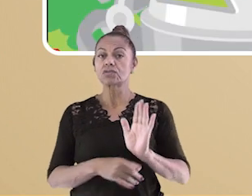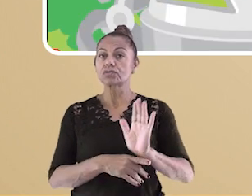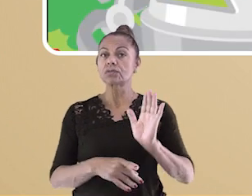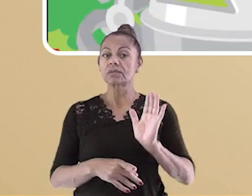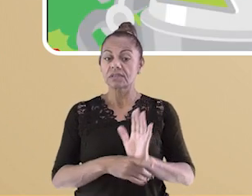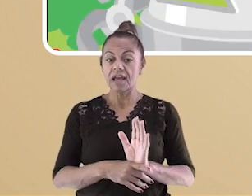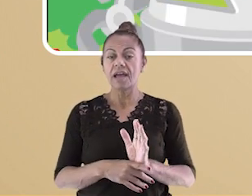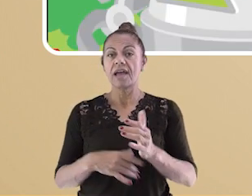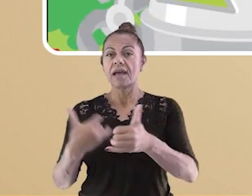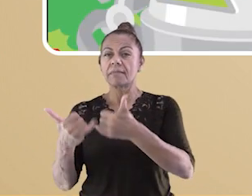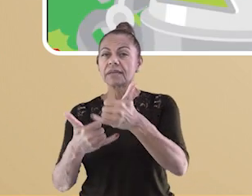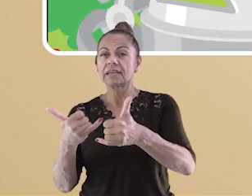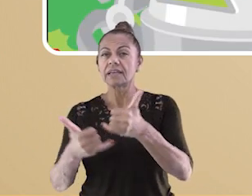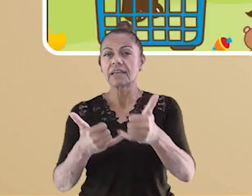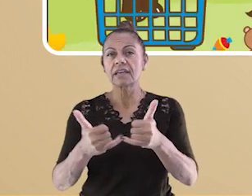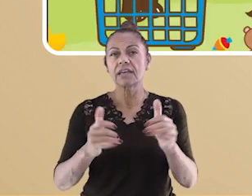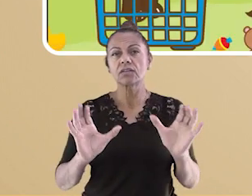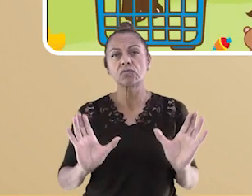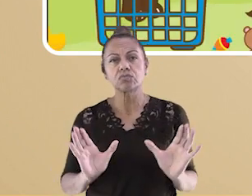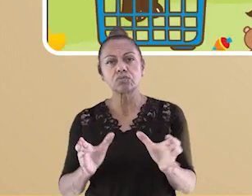Bem, agora existe.